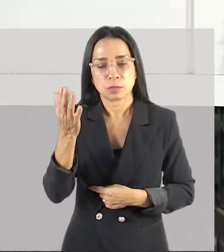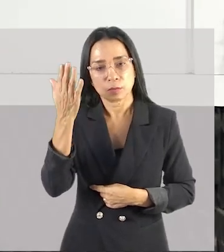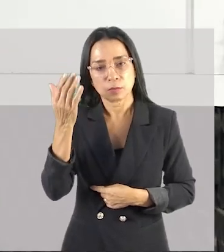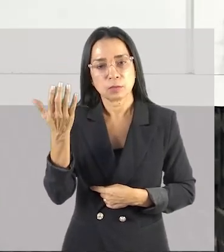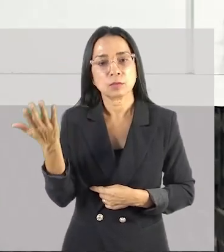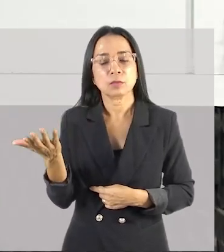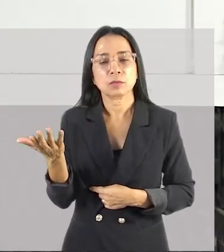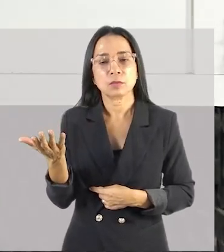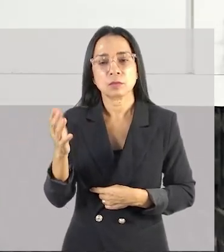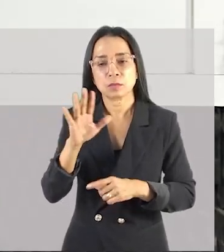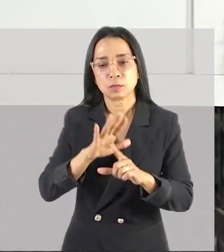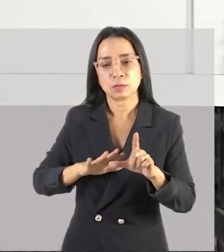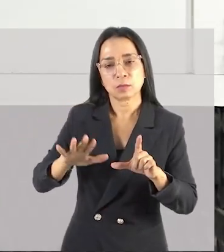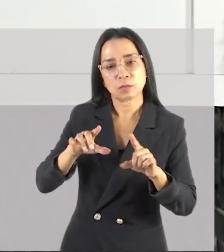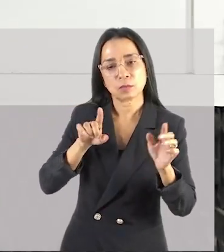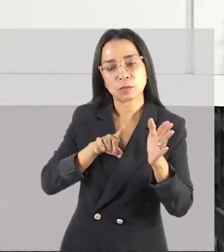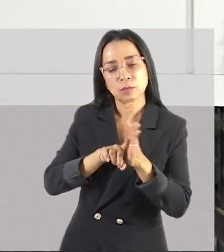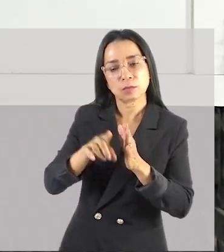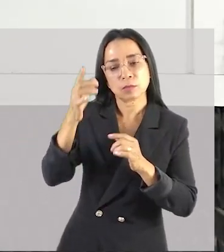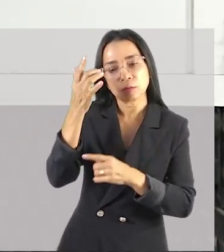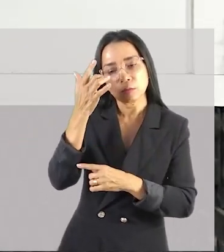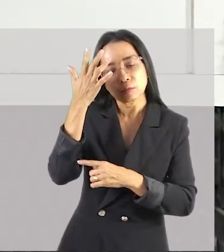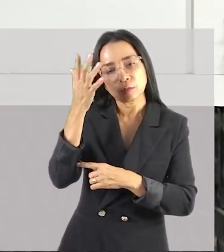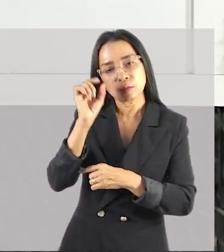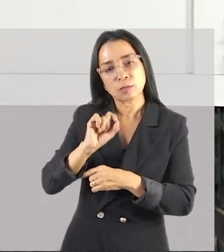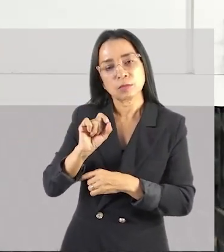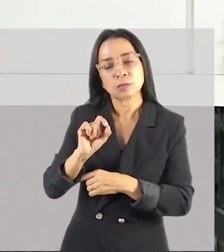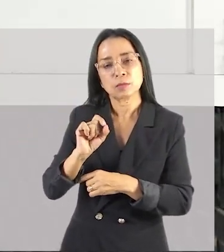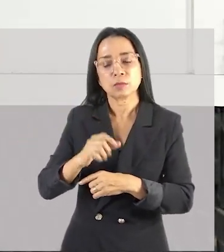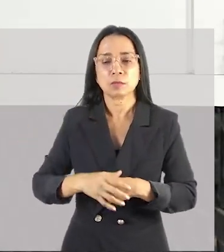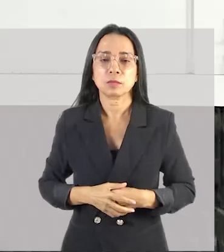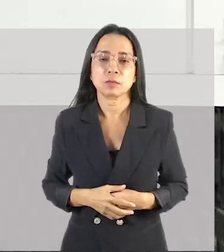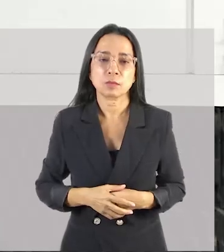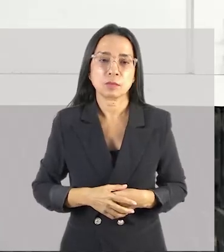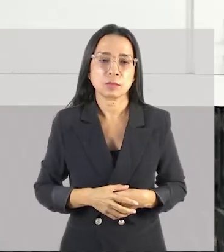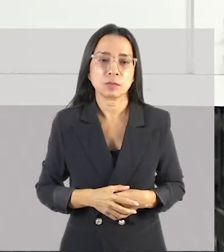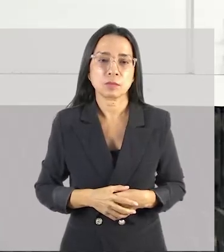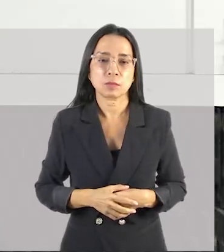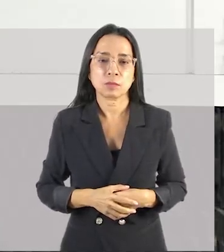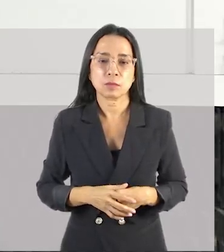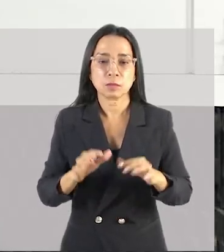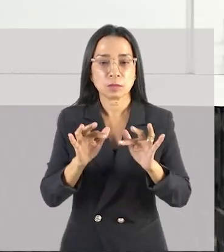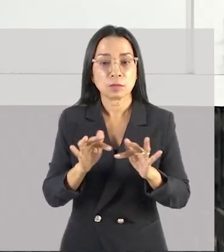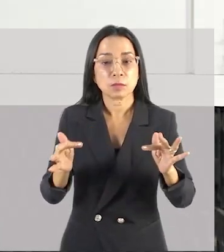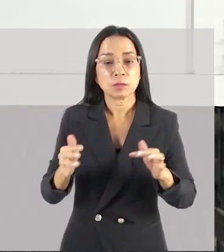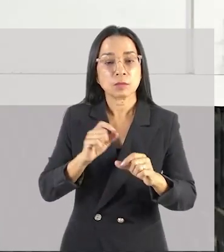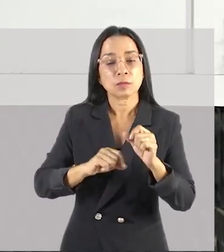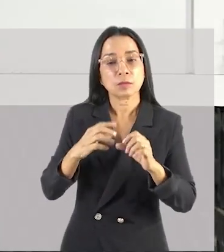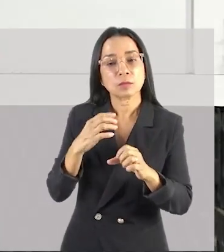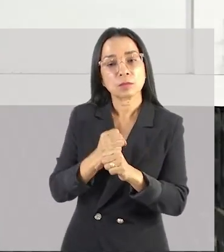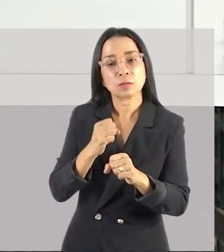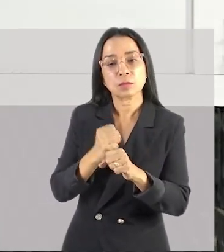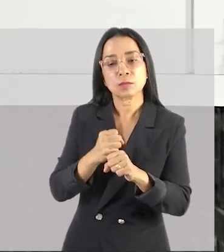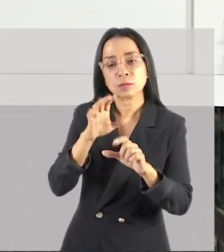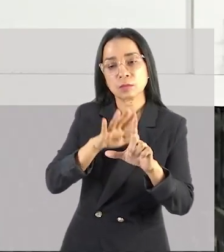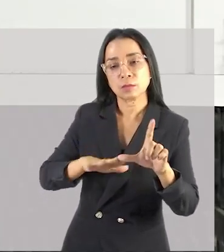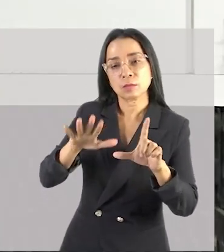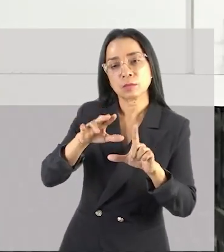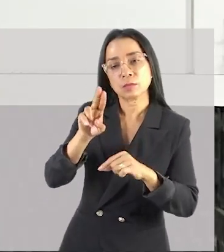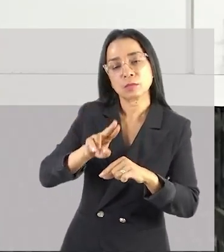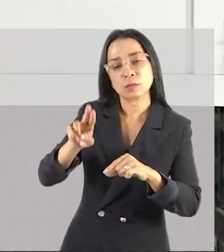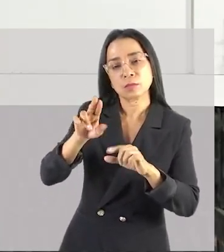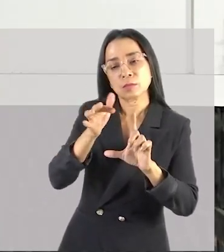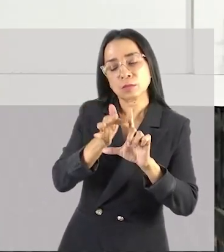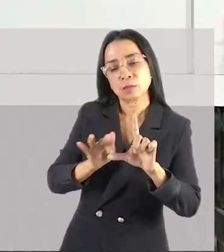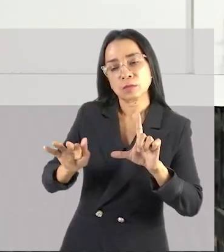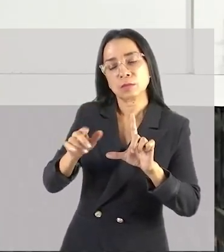área. Questão bem fácil, né? Mais fácil do que essa anterior. Porque aqui simplesmente você vai calcular a área aplicando a fórmula.